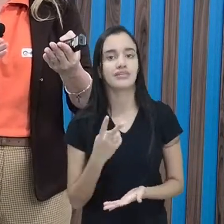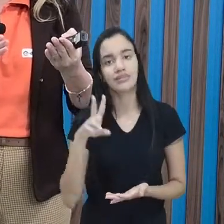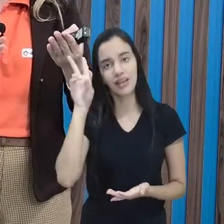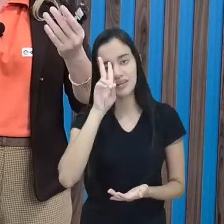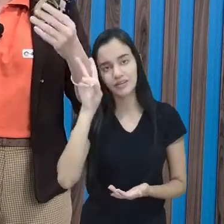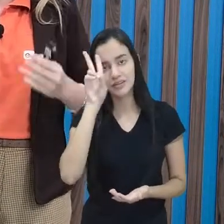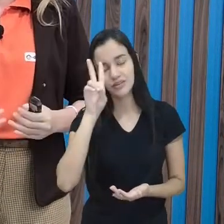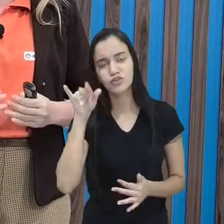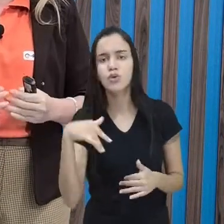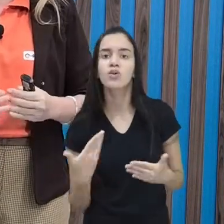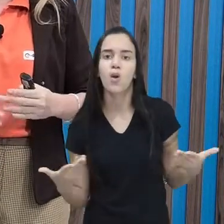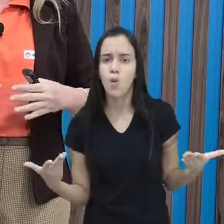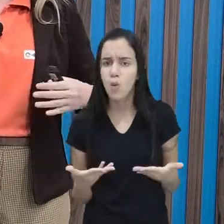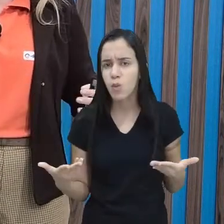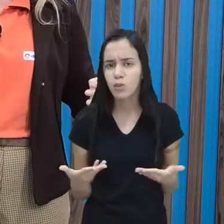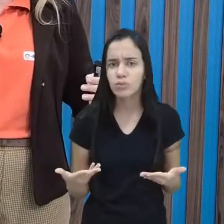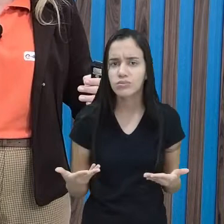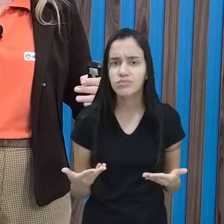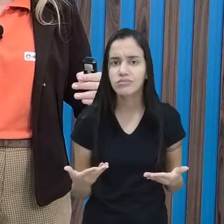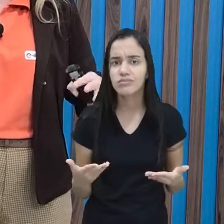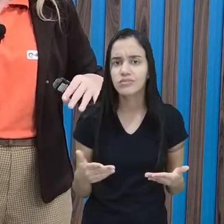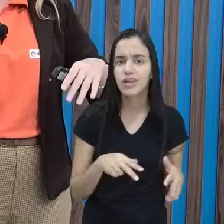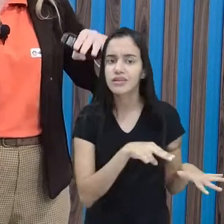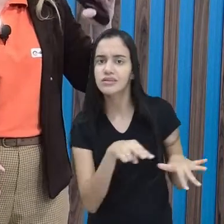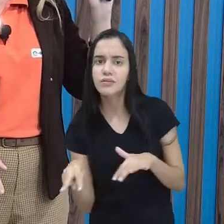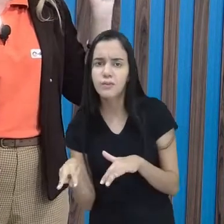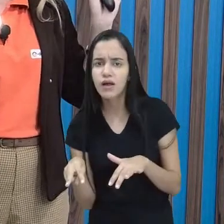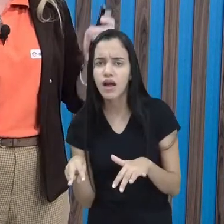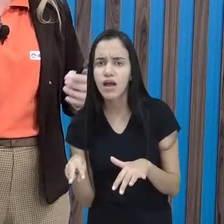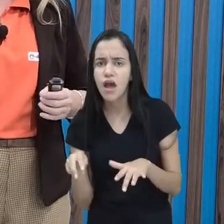Aquela história está acontecendo hoje, essa semana,